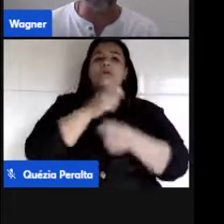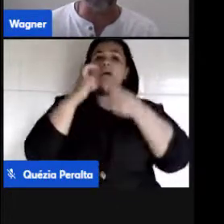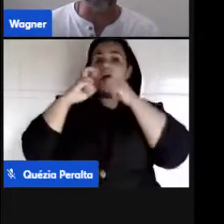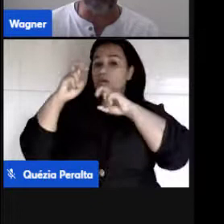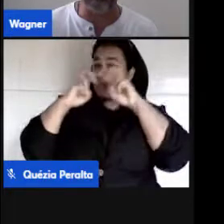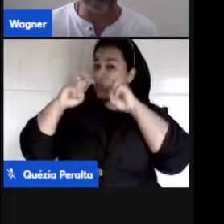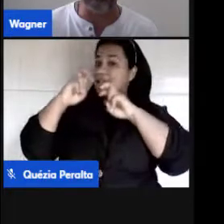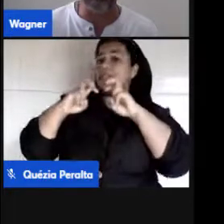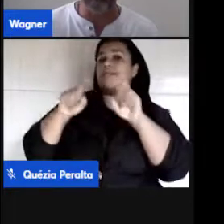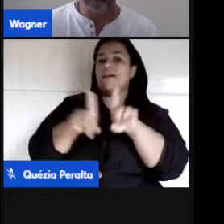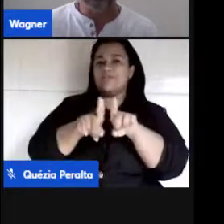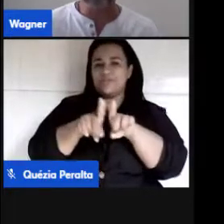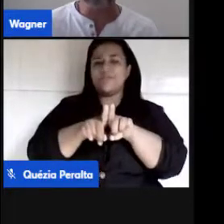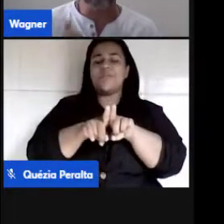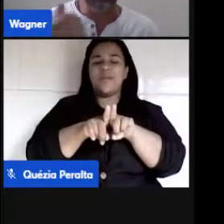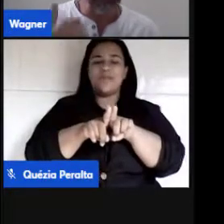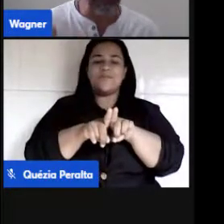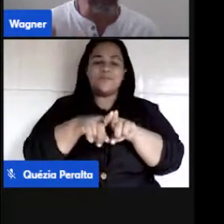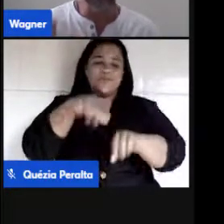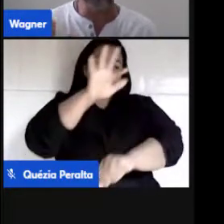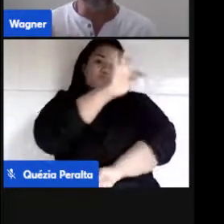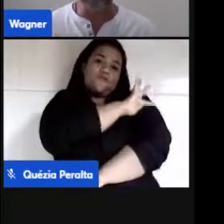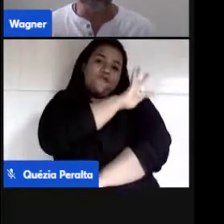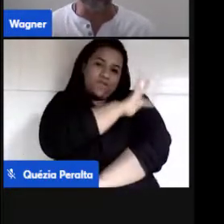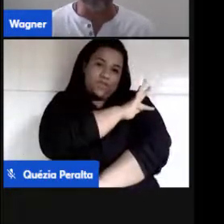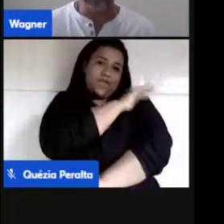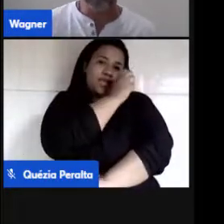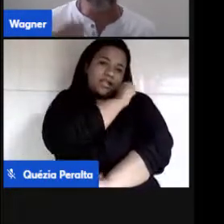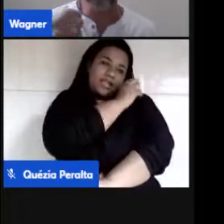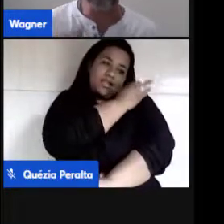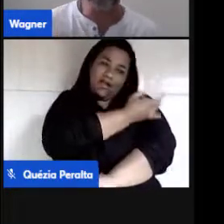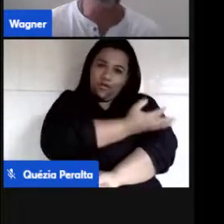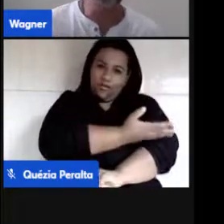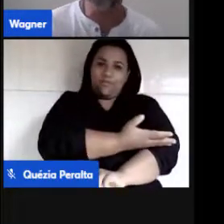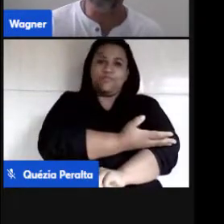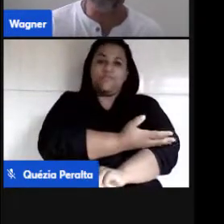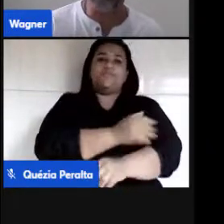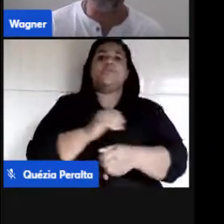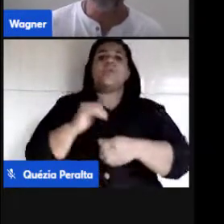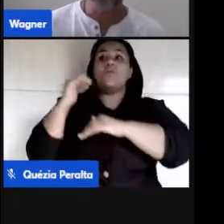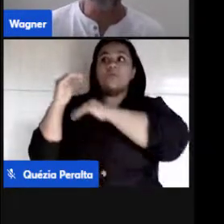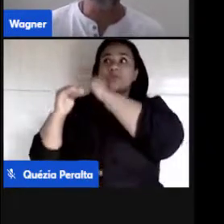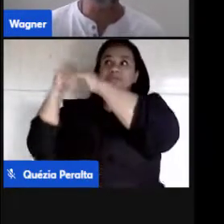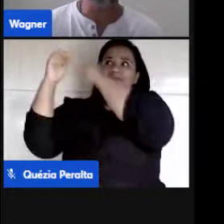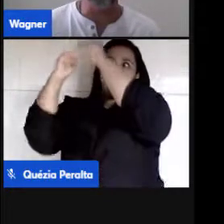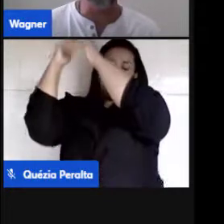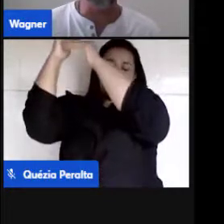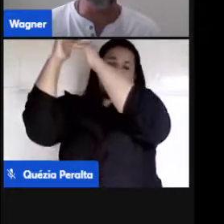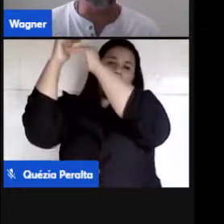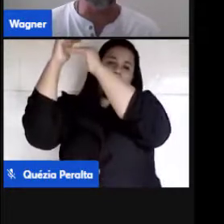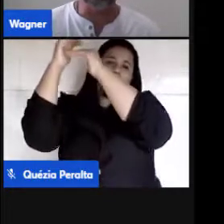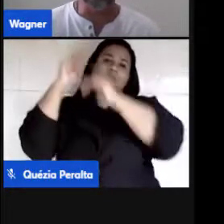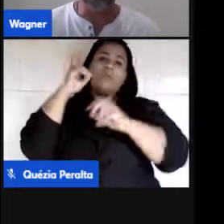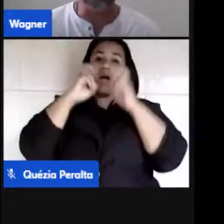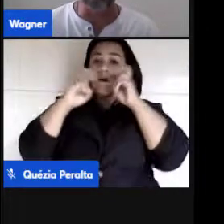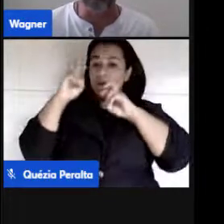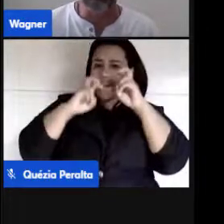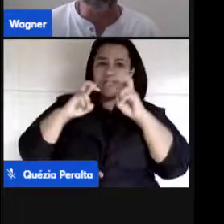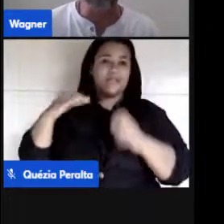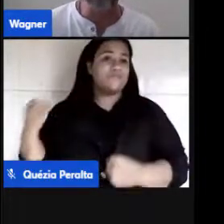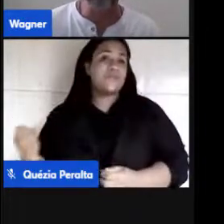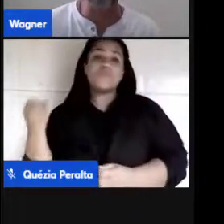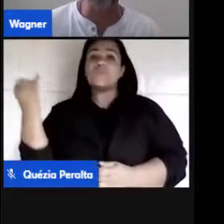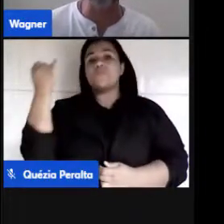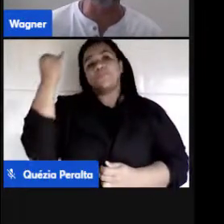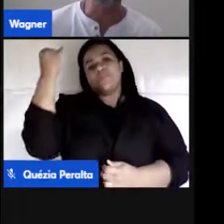anos do ensino fundamental. Além da repetição do movimento, a oralidade é fundamental para que essa construção do seu aluno